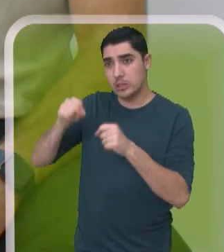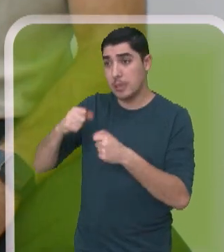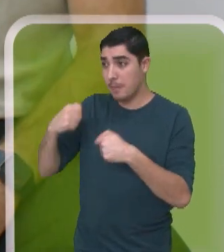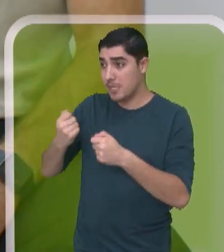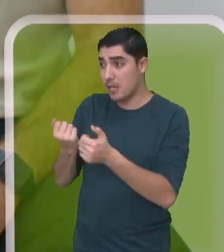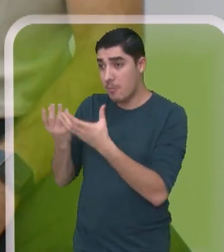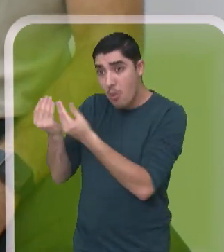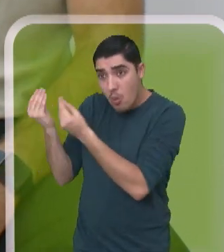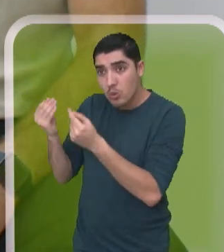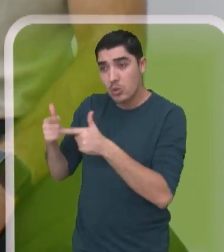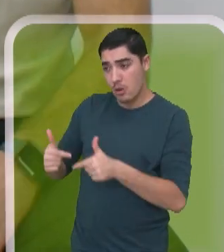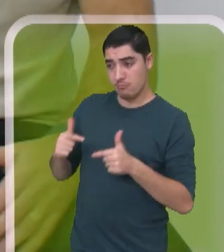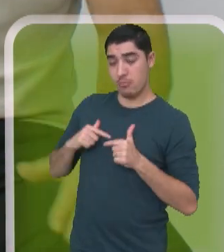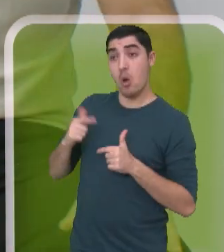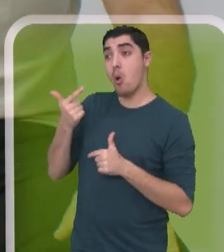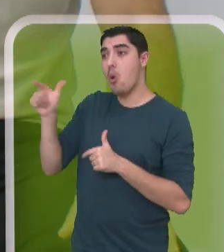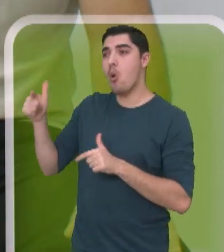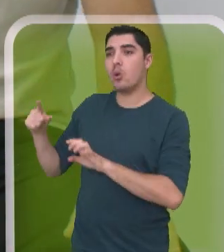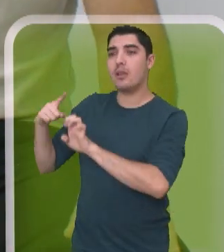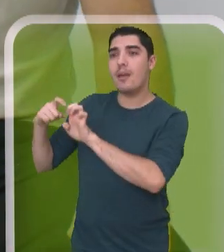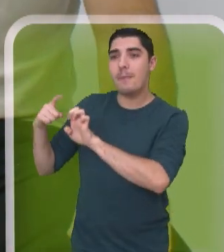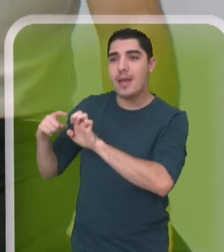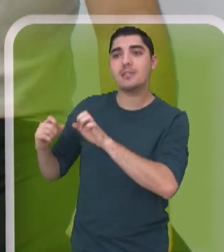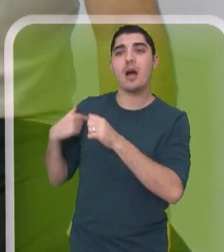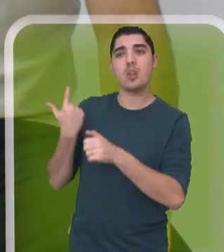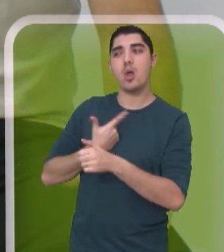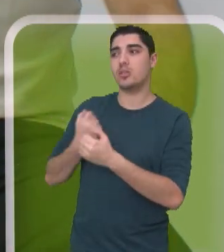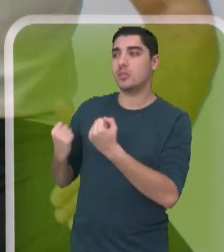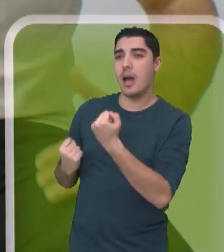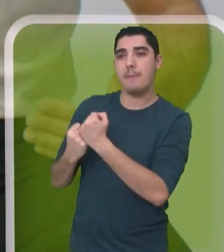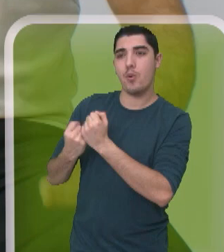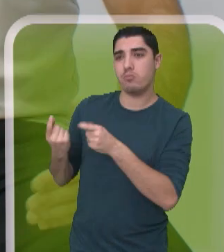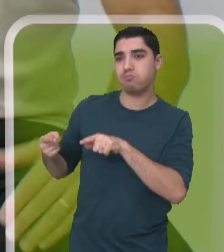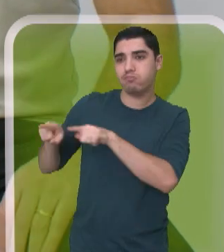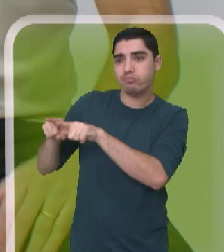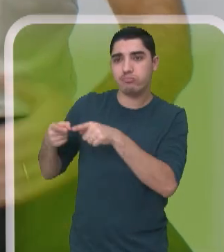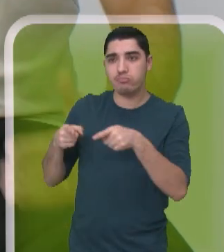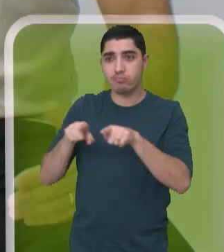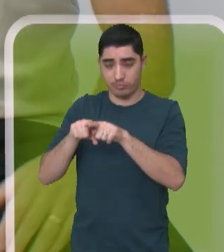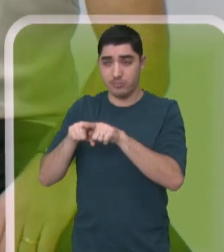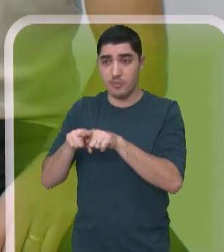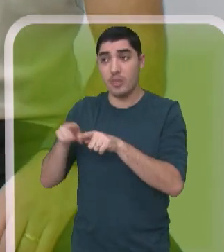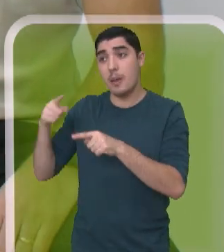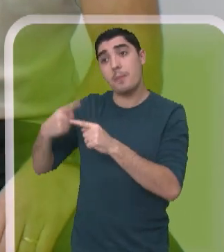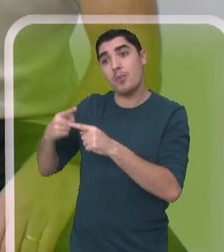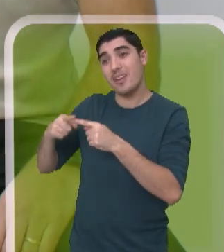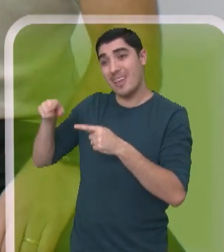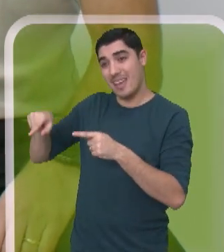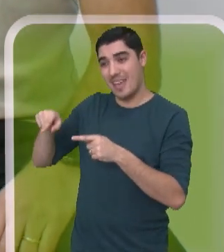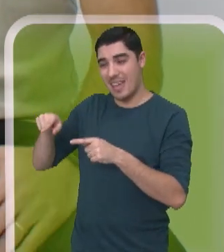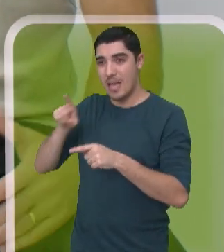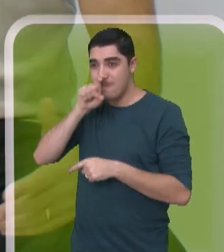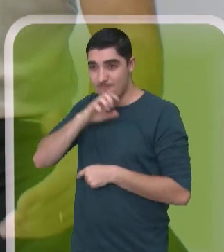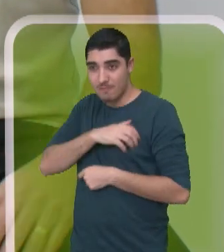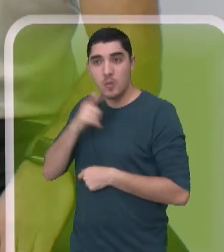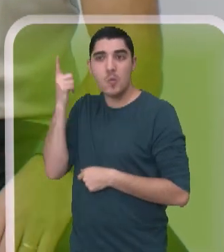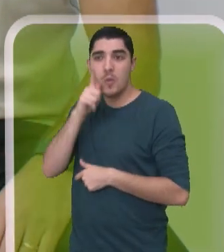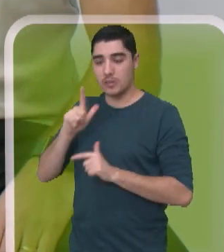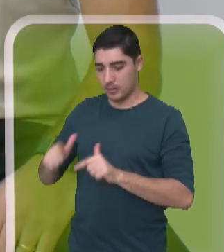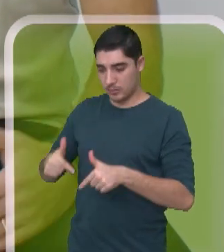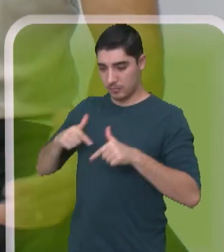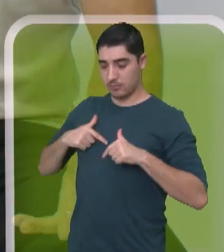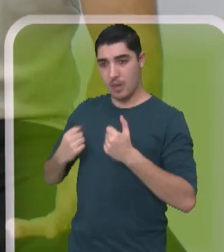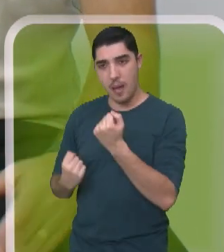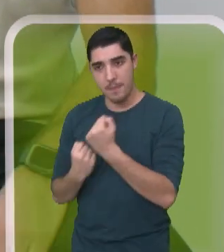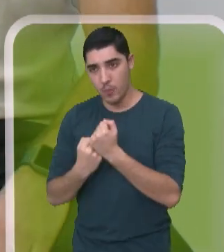apoio dos outros empresários das cidades, parceiros, né? Num patrocínio mesmo do clube, né? Eu acho que essa transparência nós